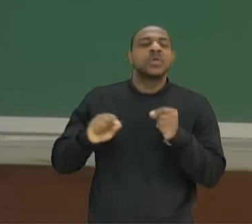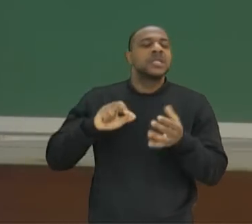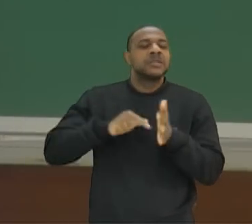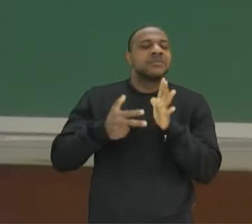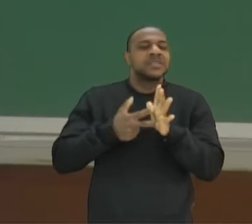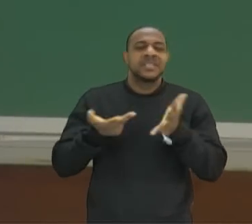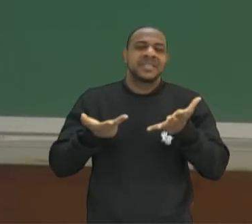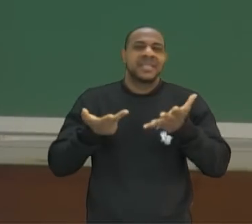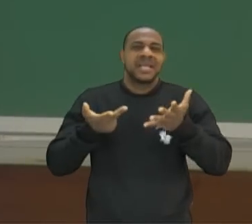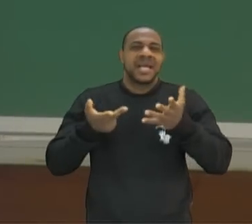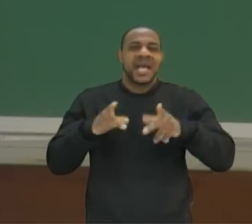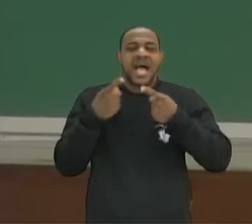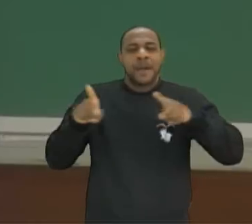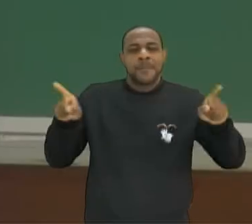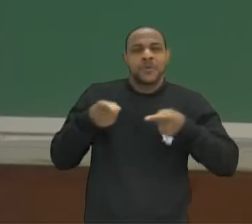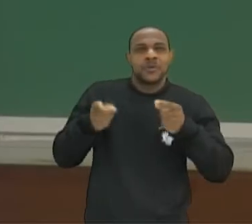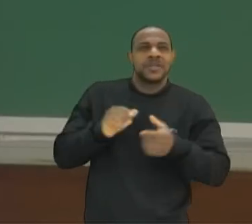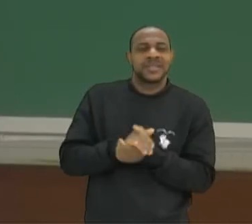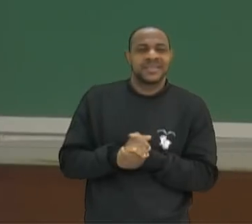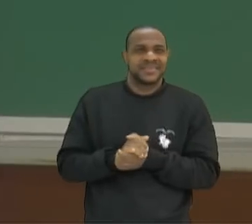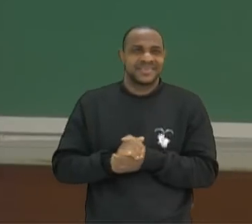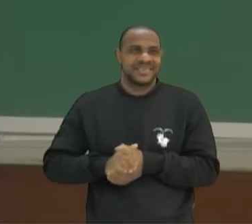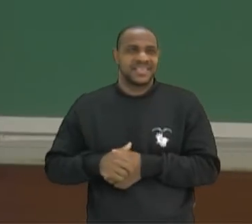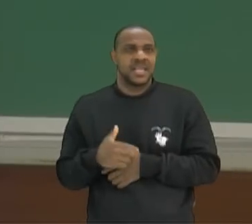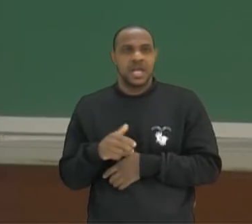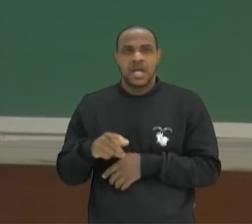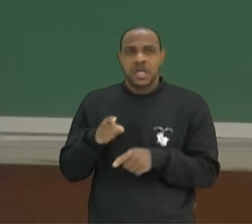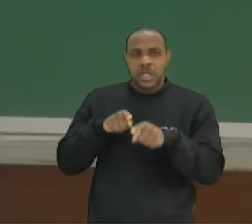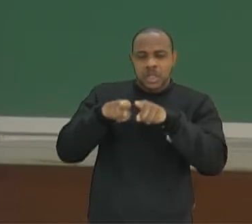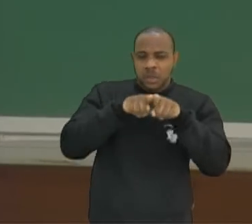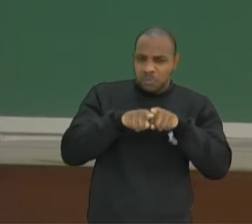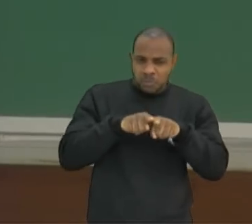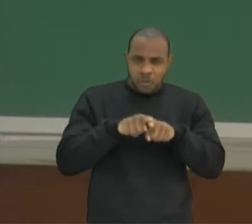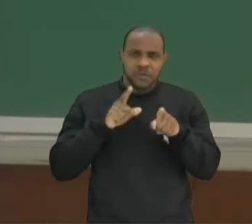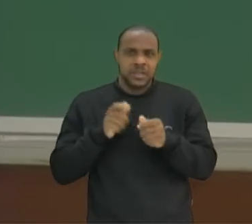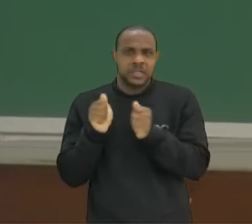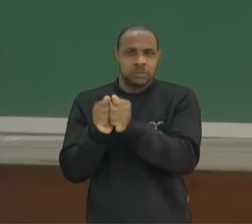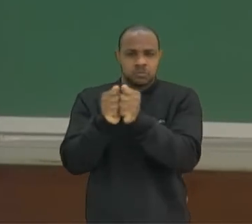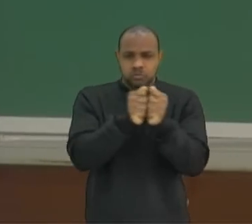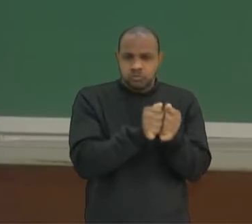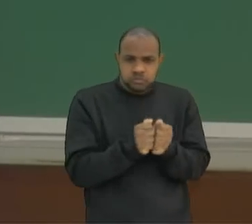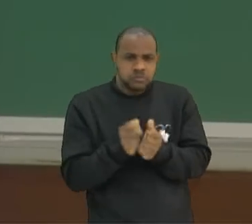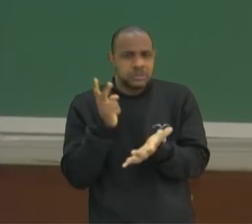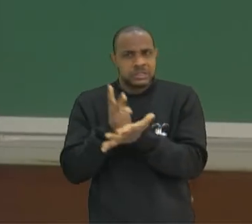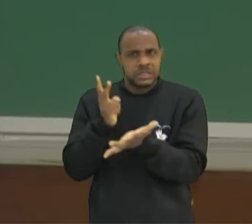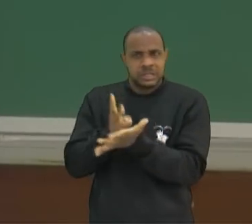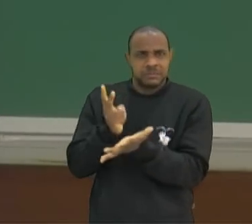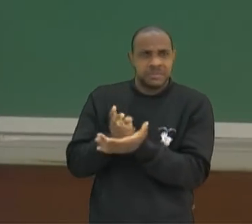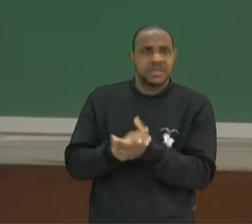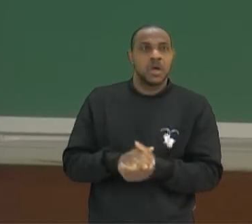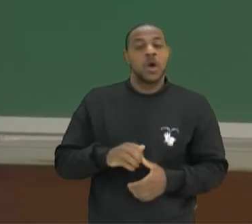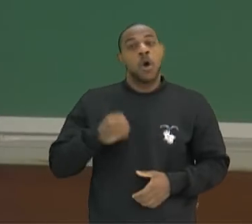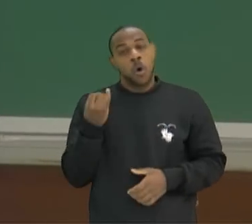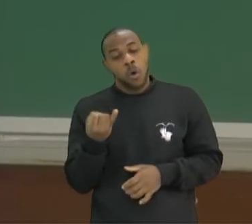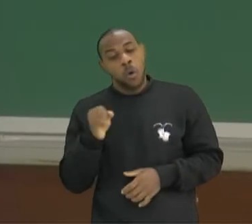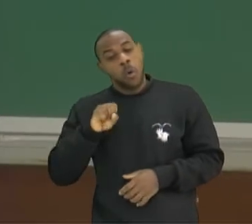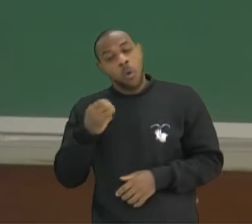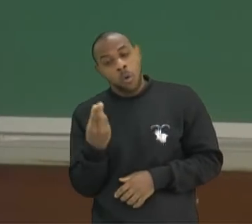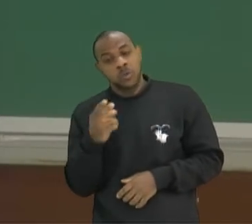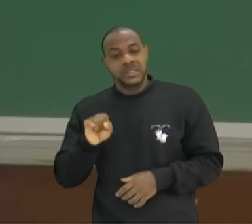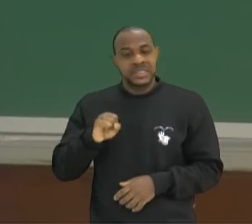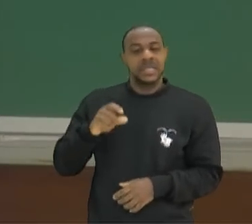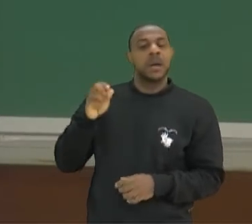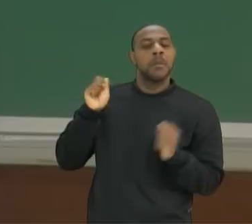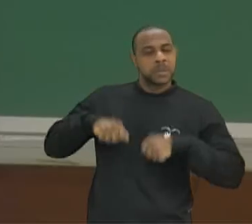música do rapaz ali, né? Seus irmãos estarão sempre unidos, independente do que aconteça, ou se ele pudesse sonhar, seria por